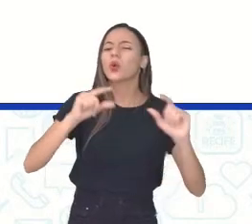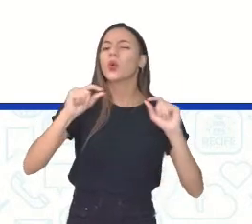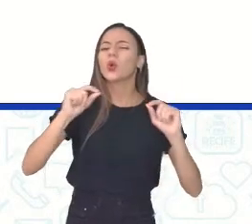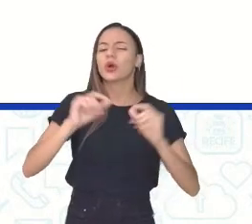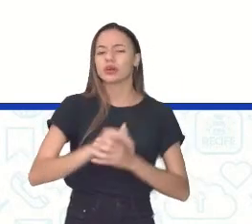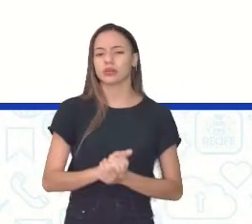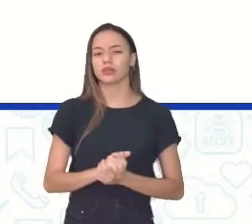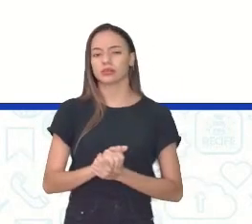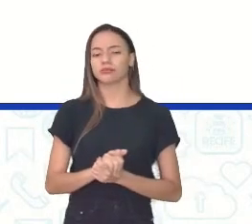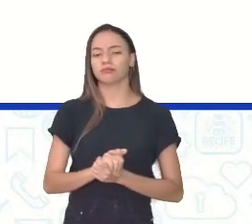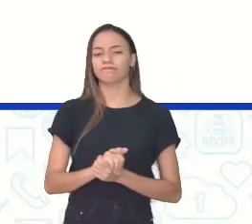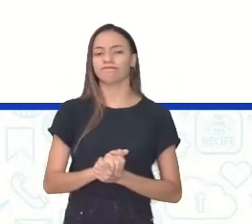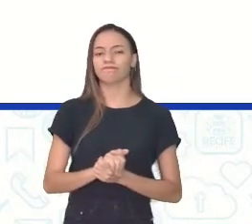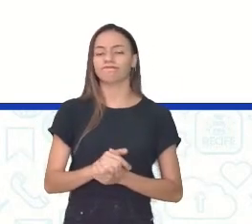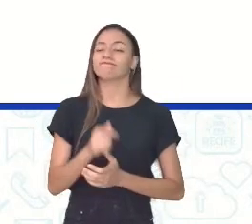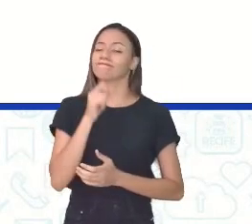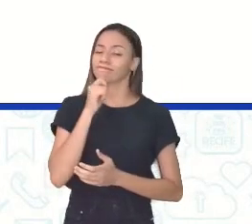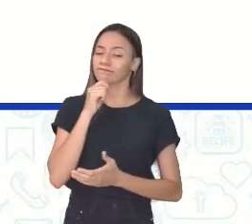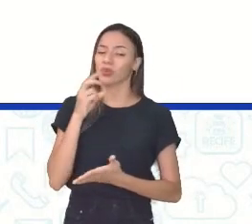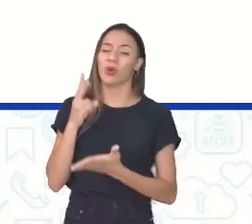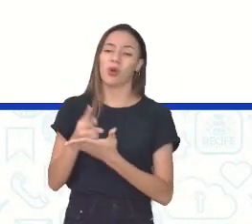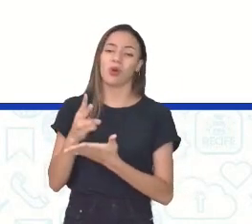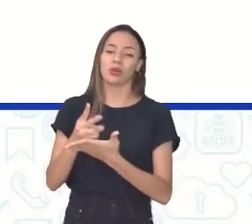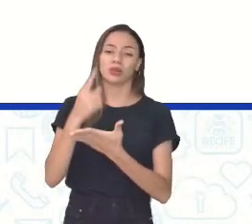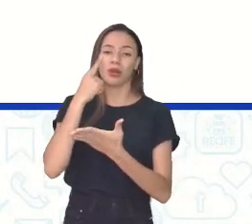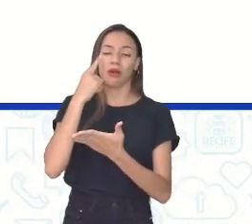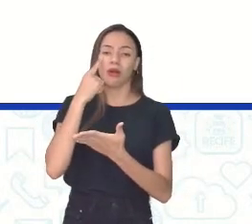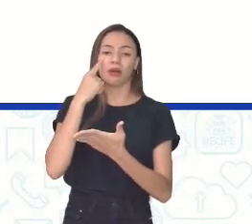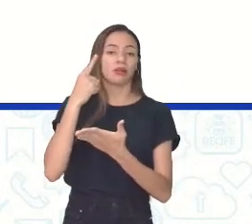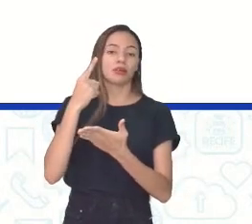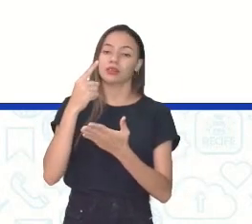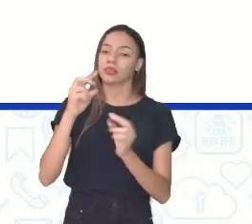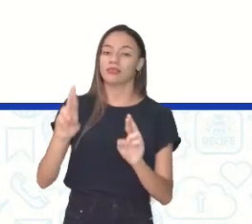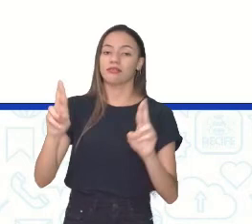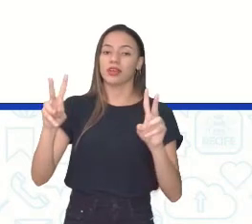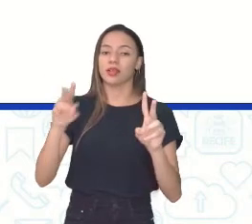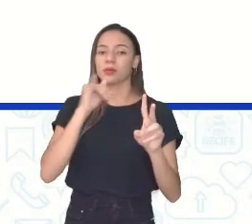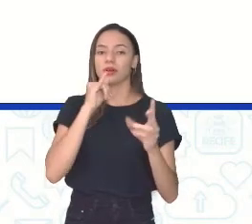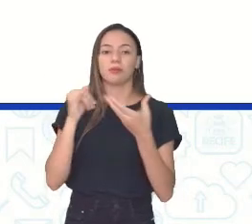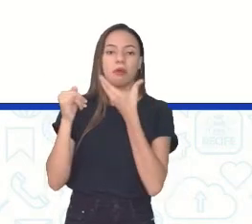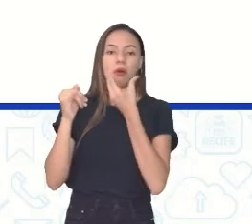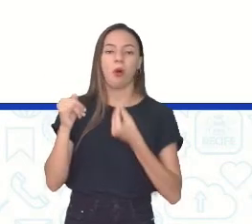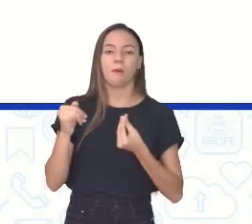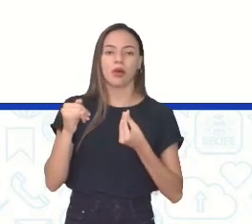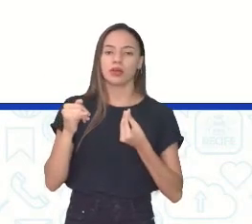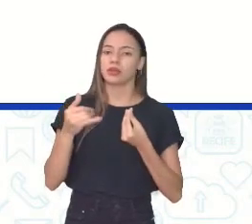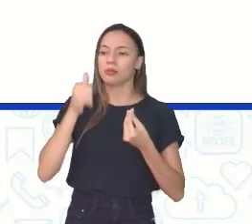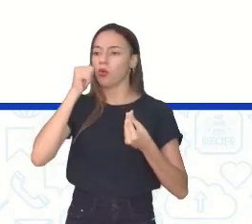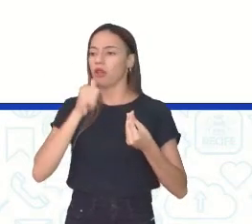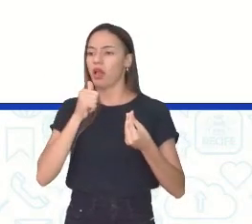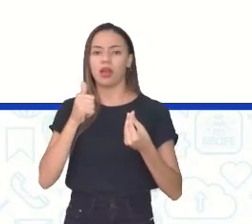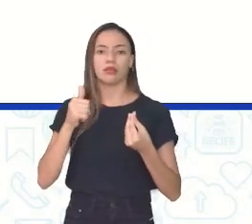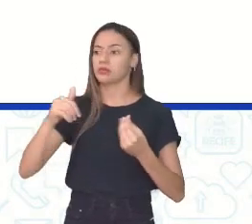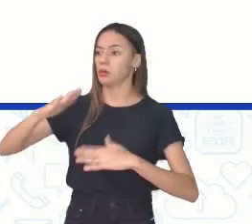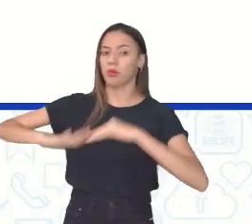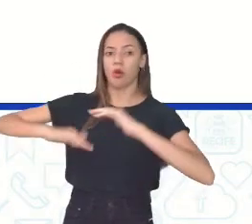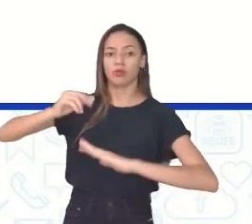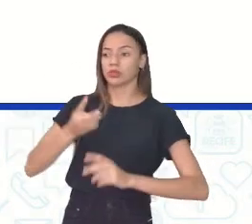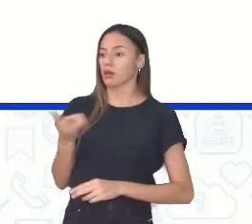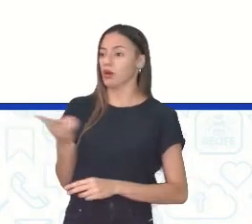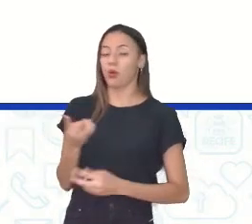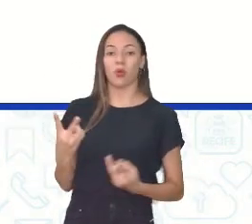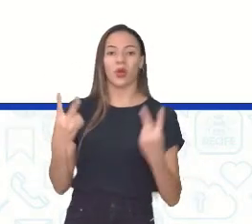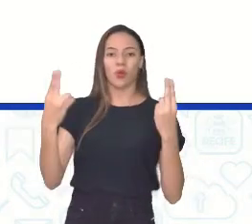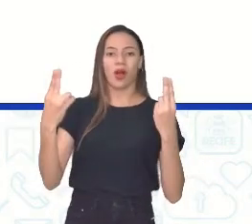ainda encontramos a diferença em relação a homens que ocupam os mesmos cargos, né, ou